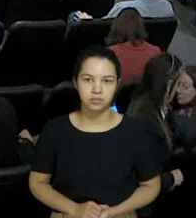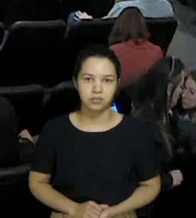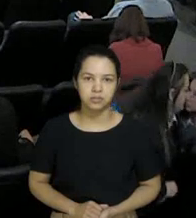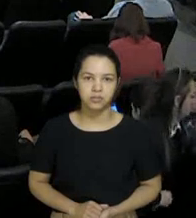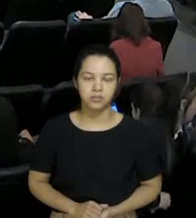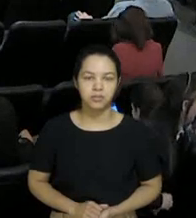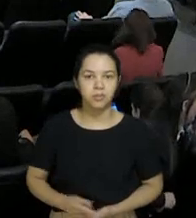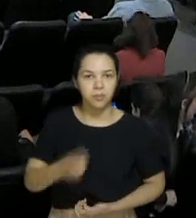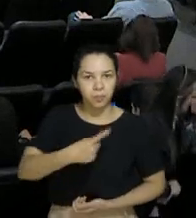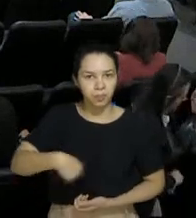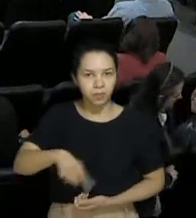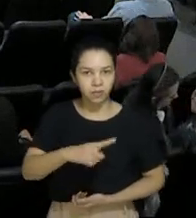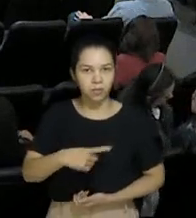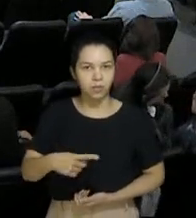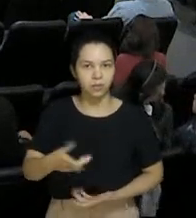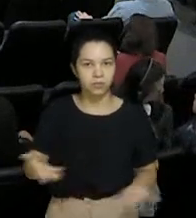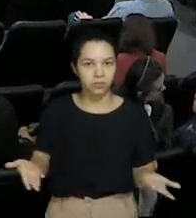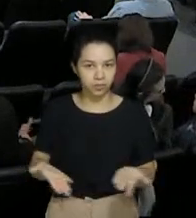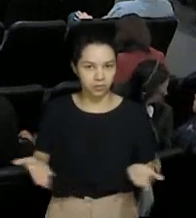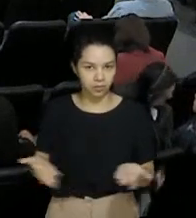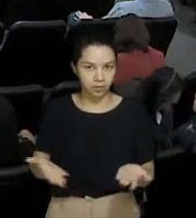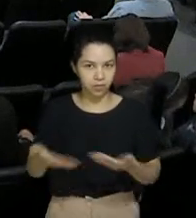Nós iremos ter a palestra agora